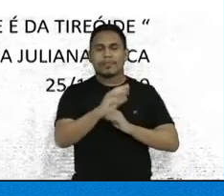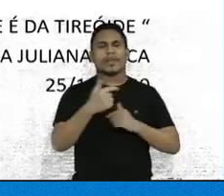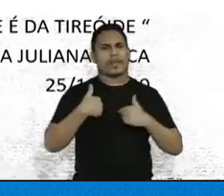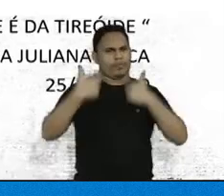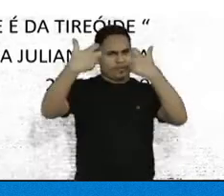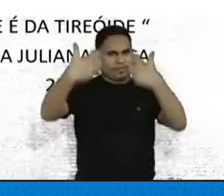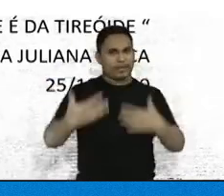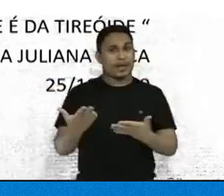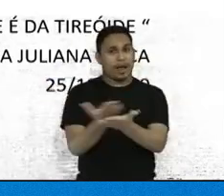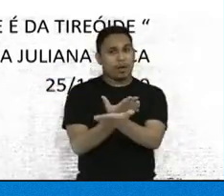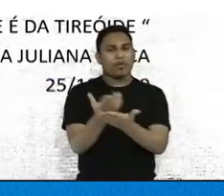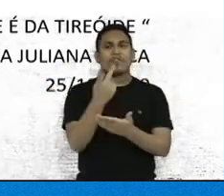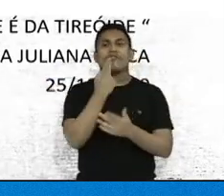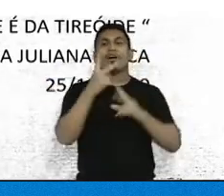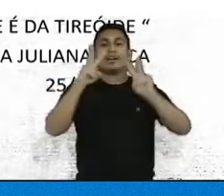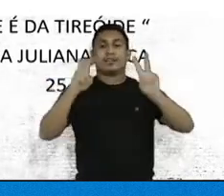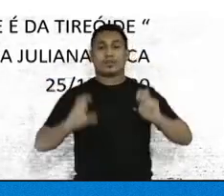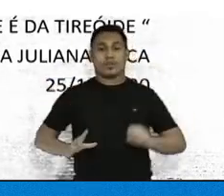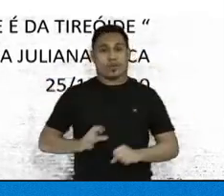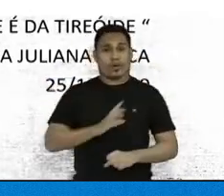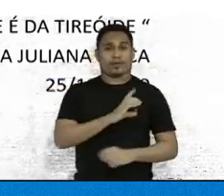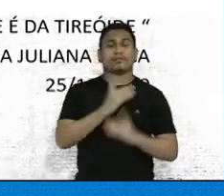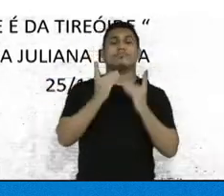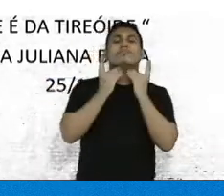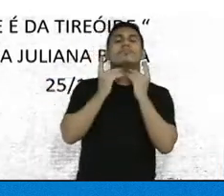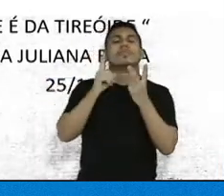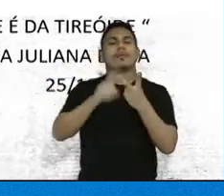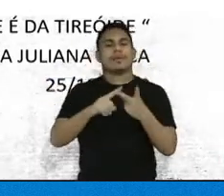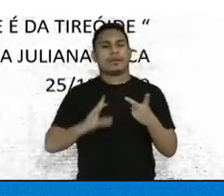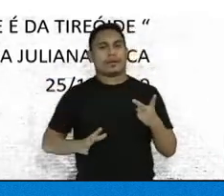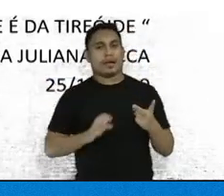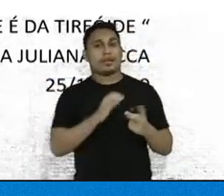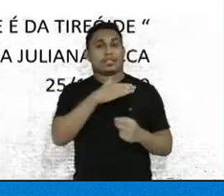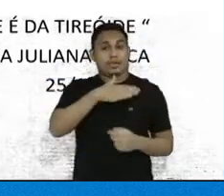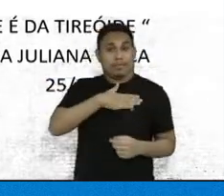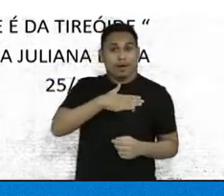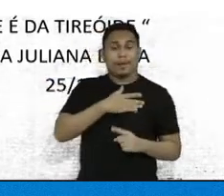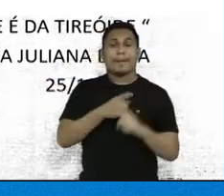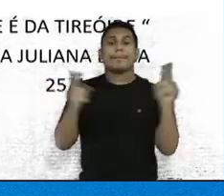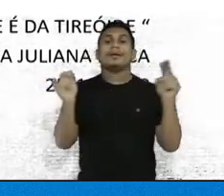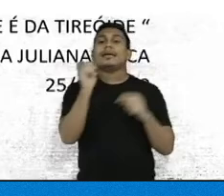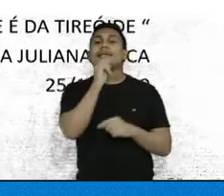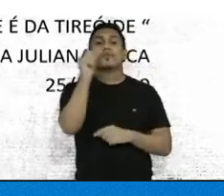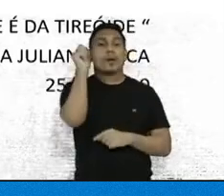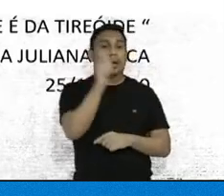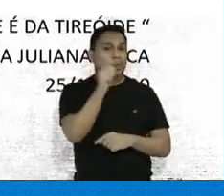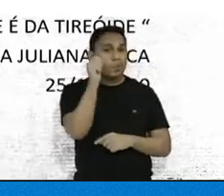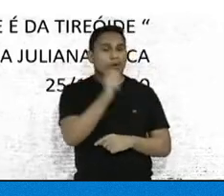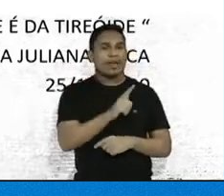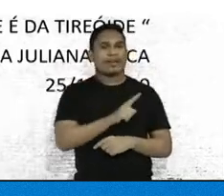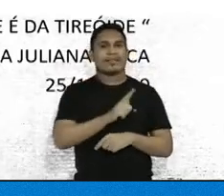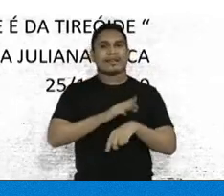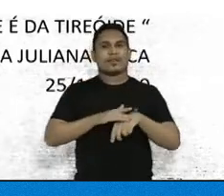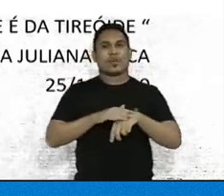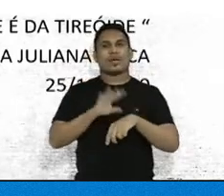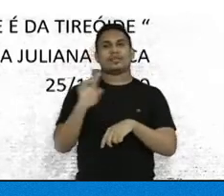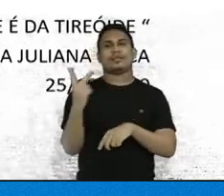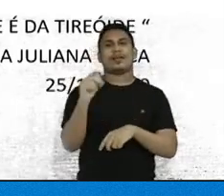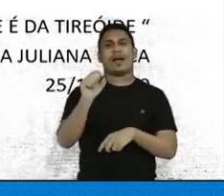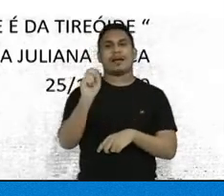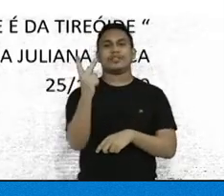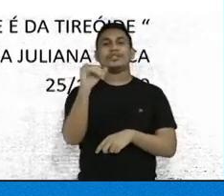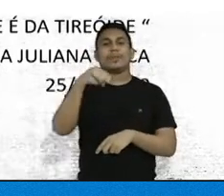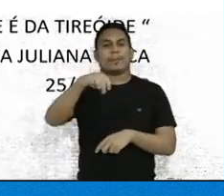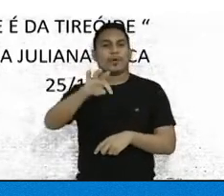de tireoide, eu falei no câncer de mama, mas, por exemplo, as mulheres que têm doença de Hashimoto, elas, no geral, entram na menopausa